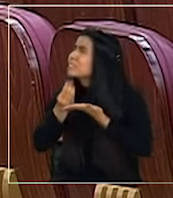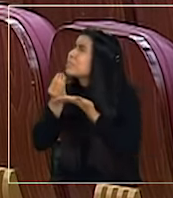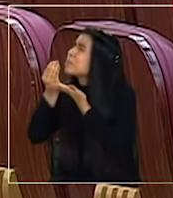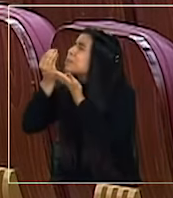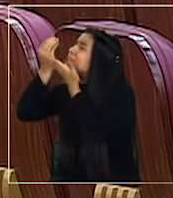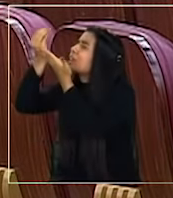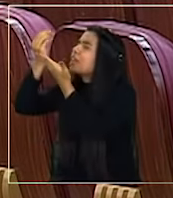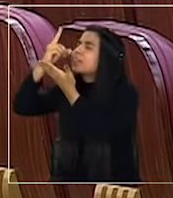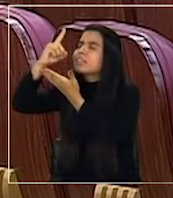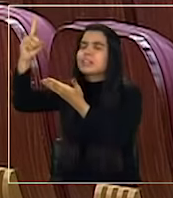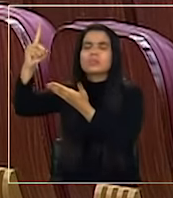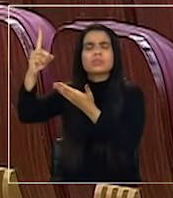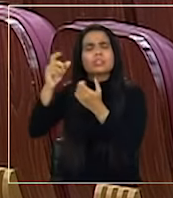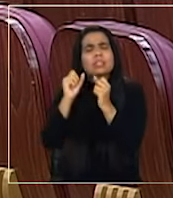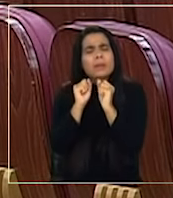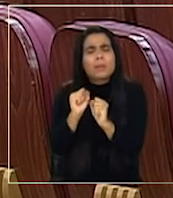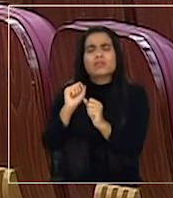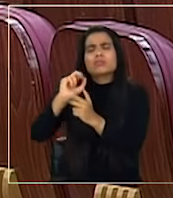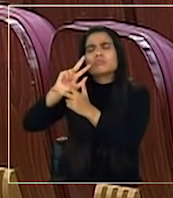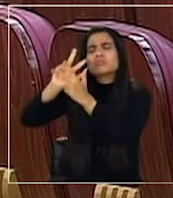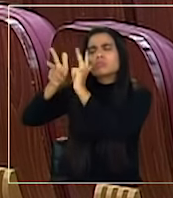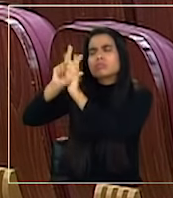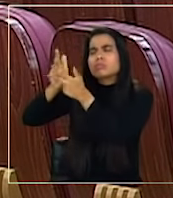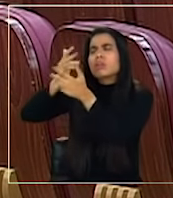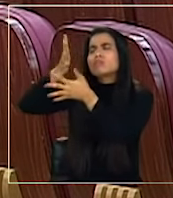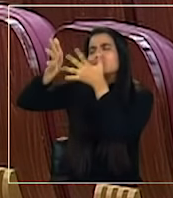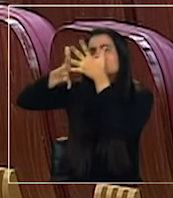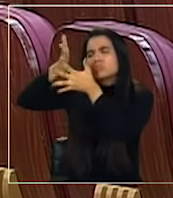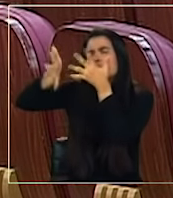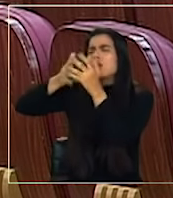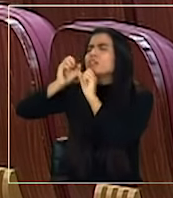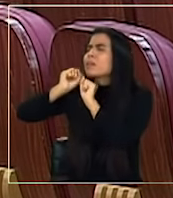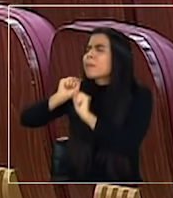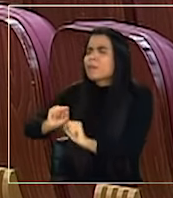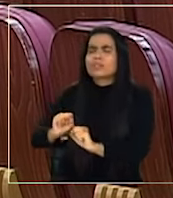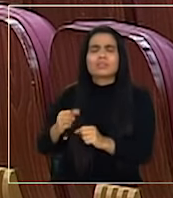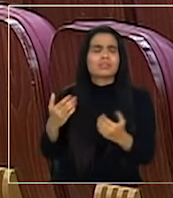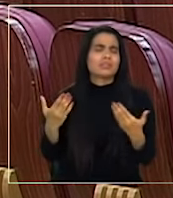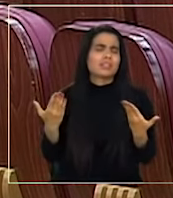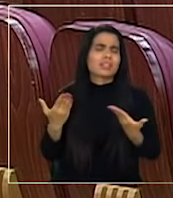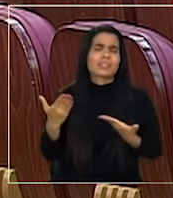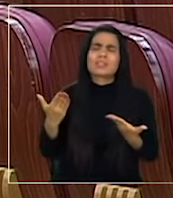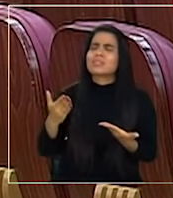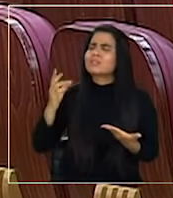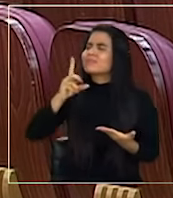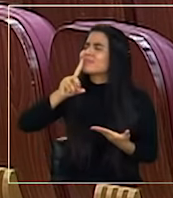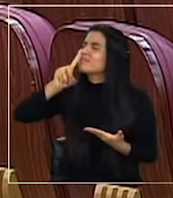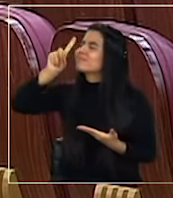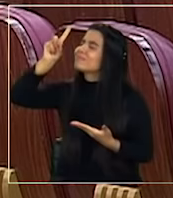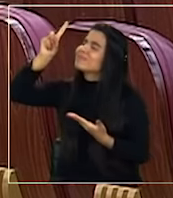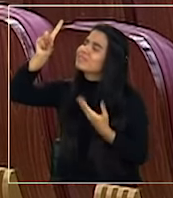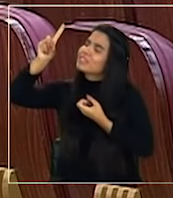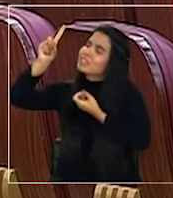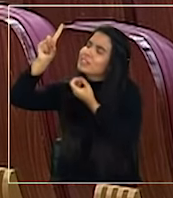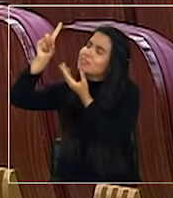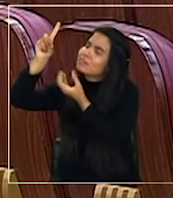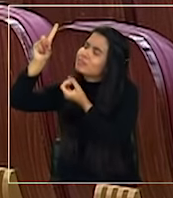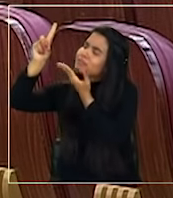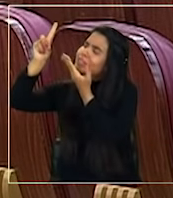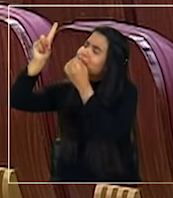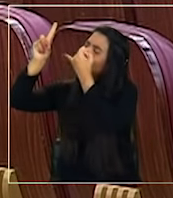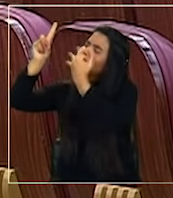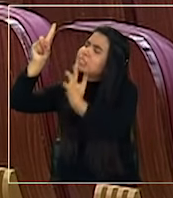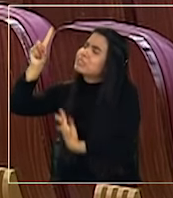Descanse nos braços dEle, meu amigo, minha amiga. Descanse nos braços do Senhor Jesus. Coloque a